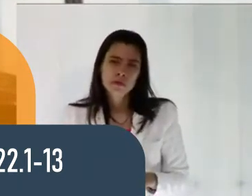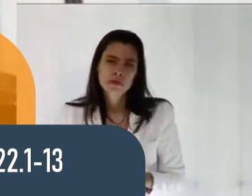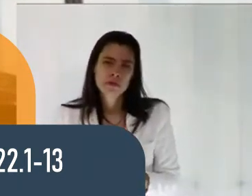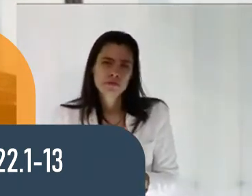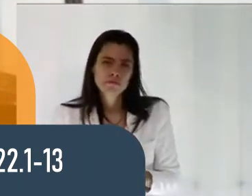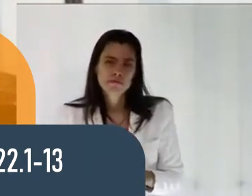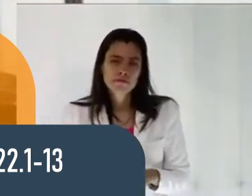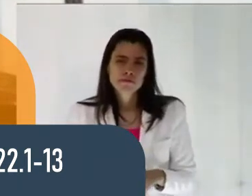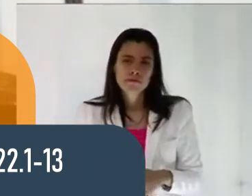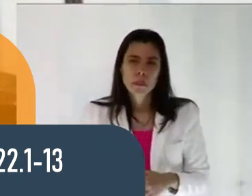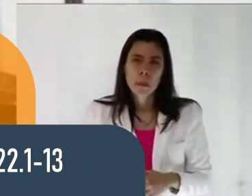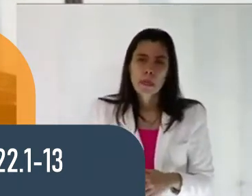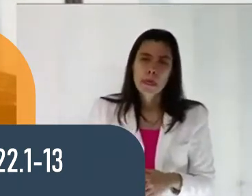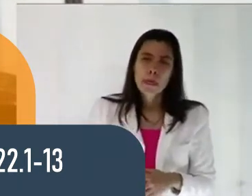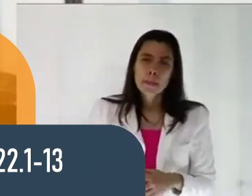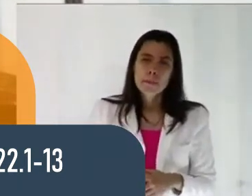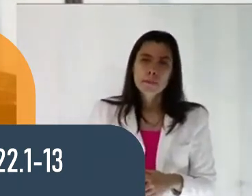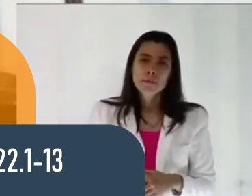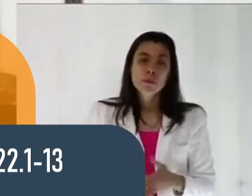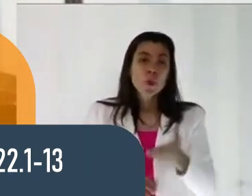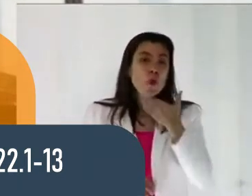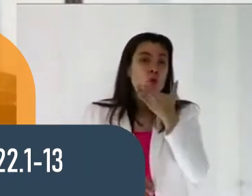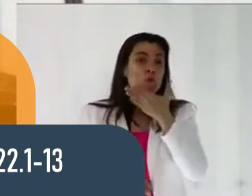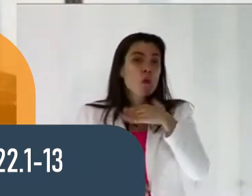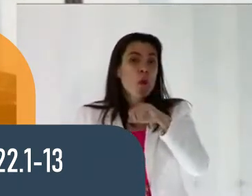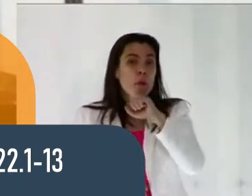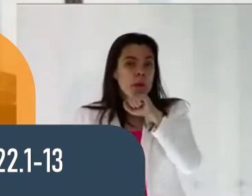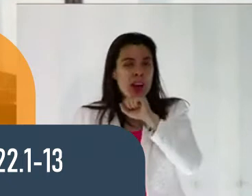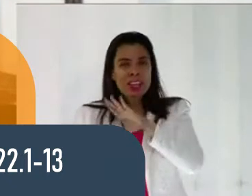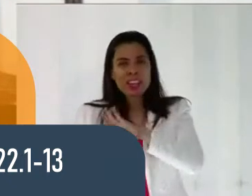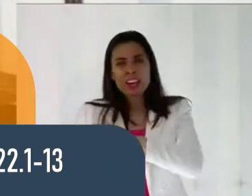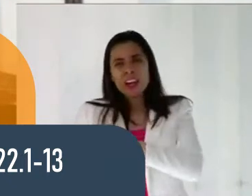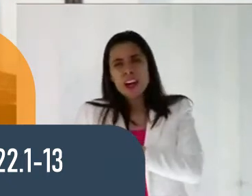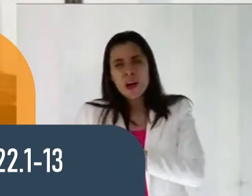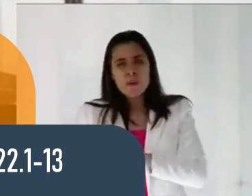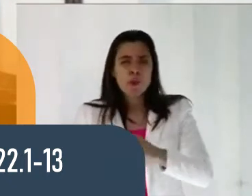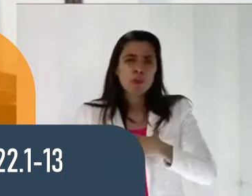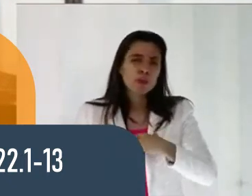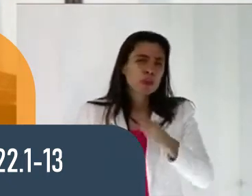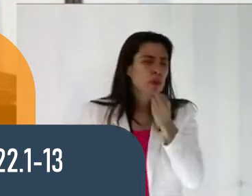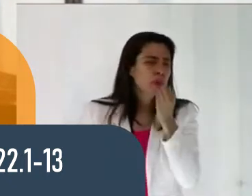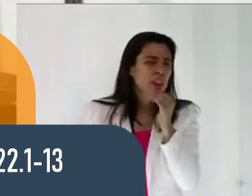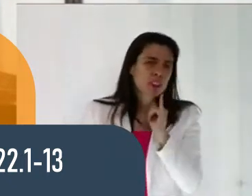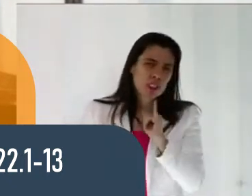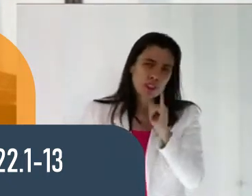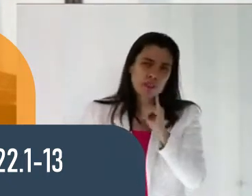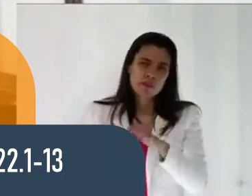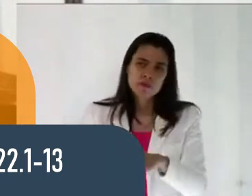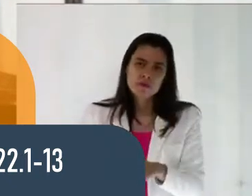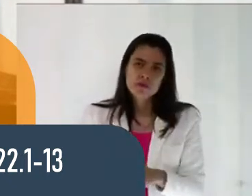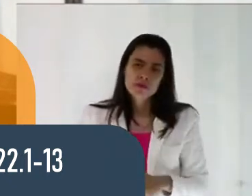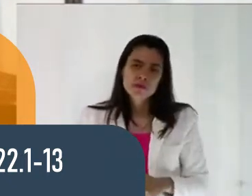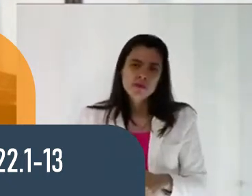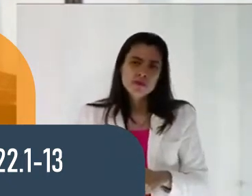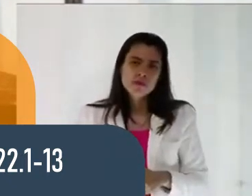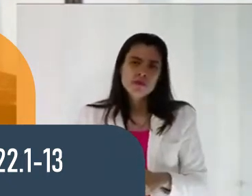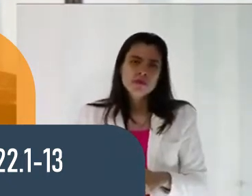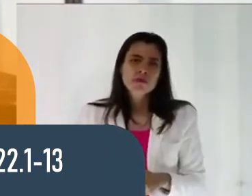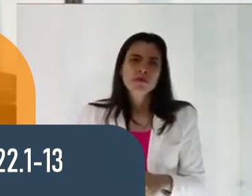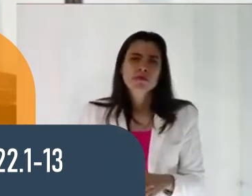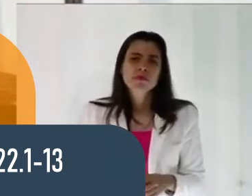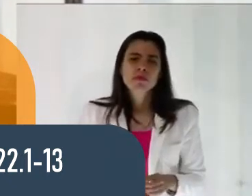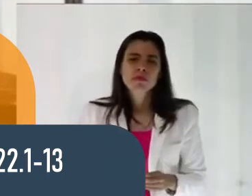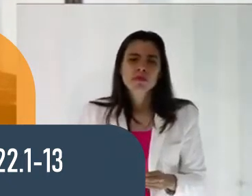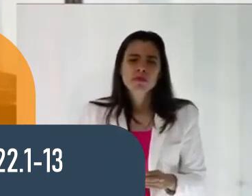as letras nessa noite que o Pai ama o seu Filho bendito. E é interessante que ele vai